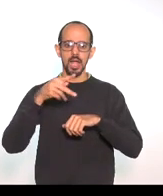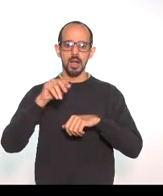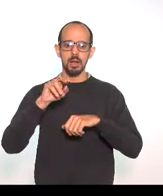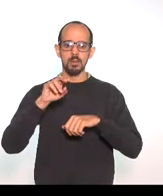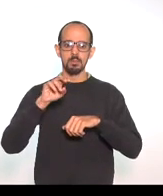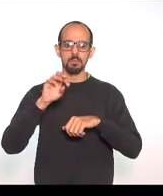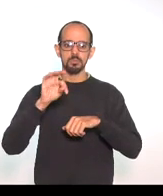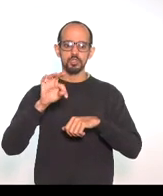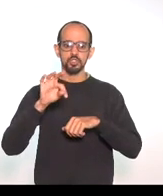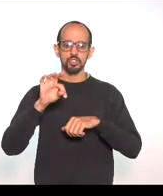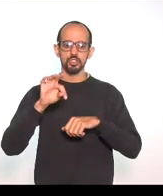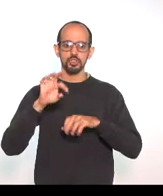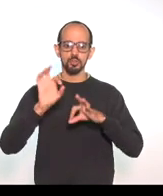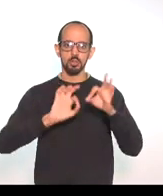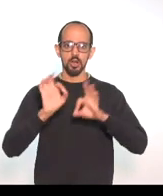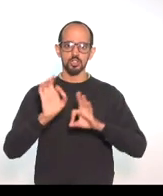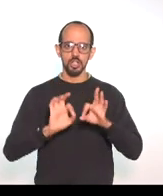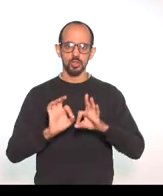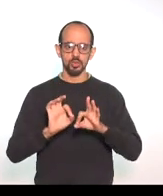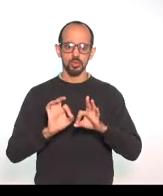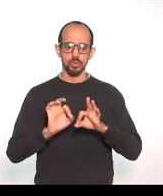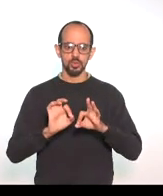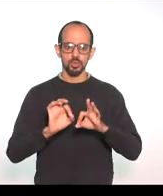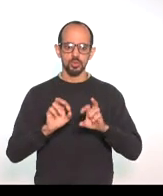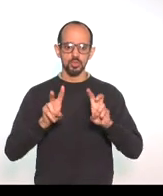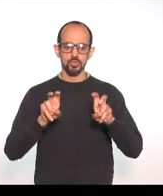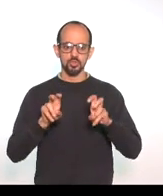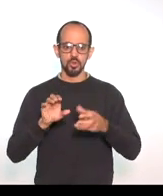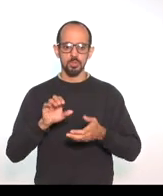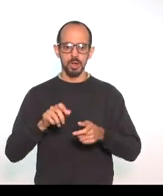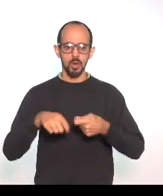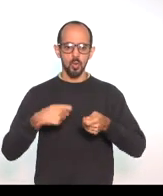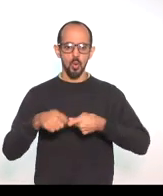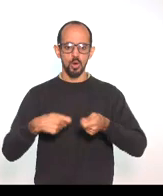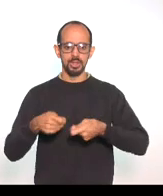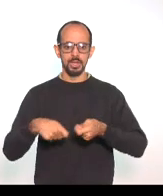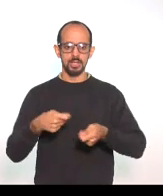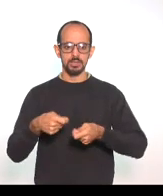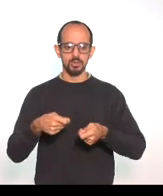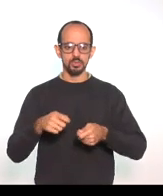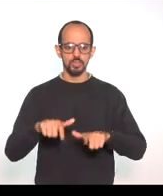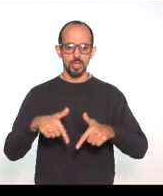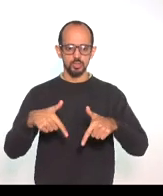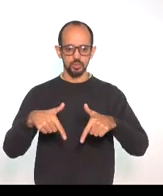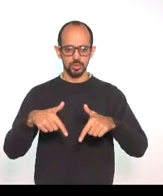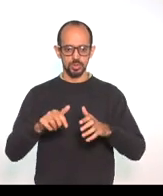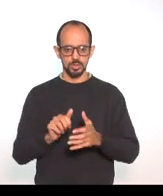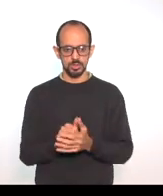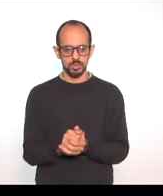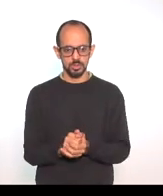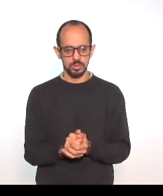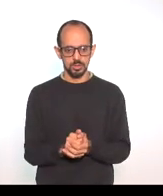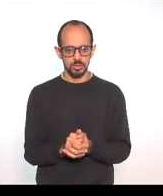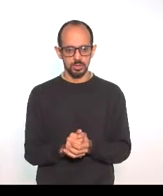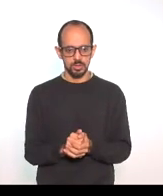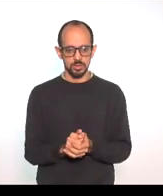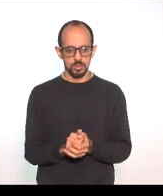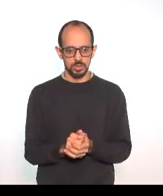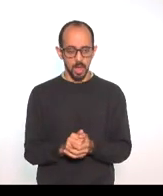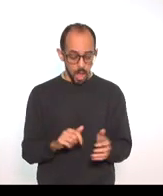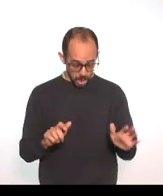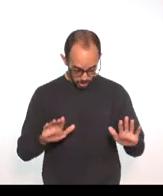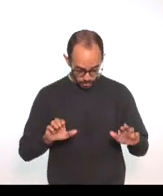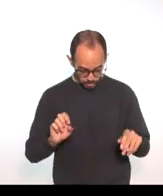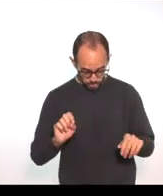projeto para enfatizar a ideia de coordenação de ações né então você tirou você não tá não vai